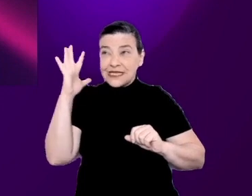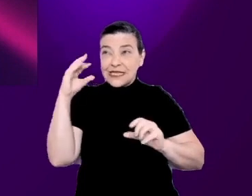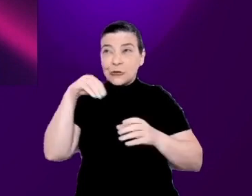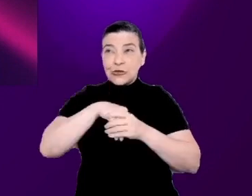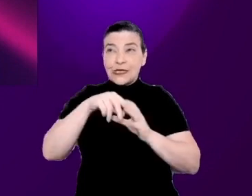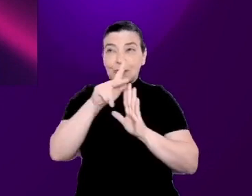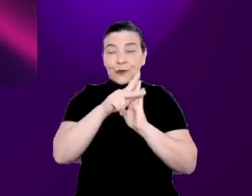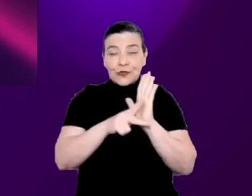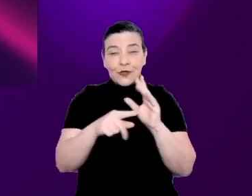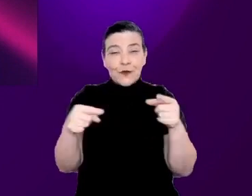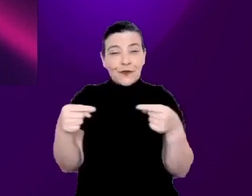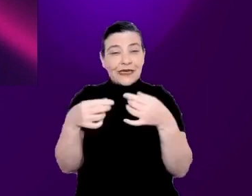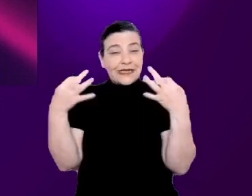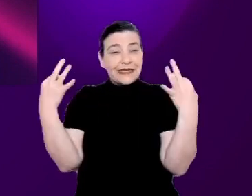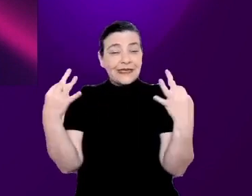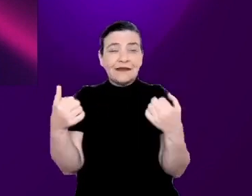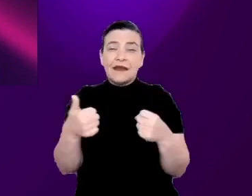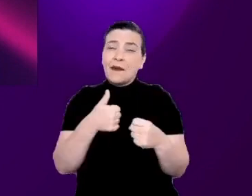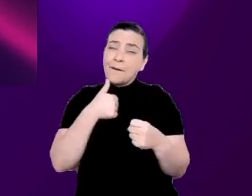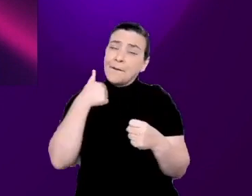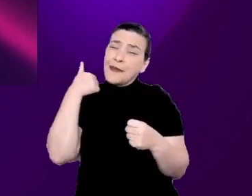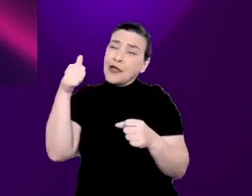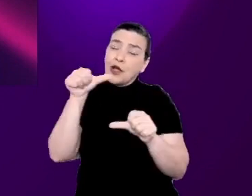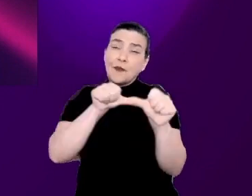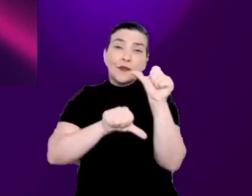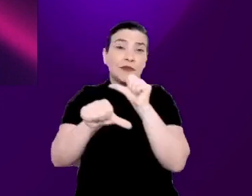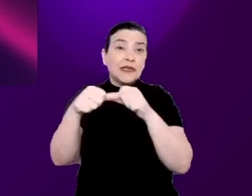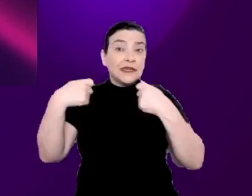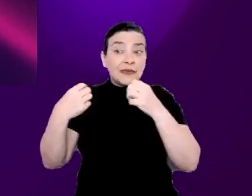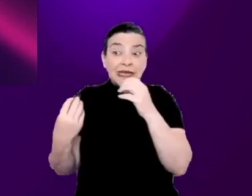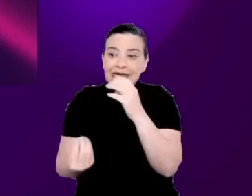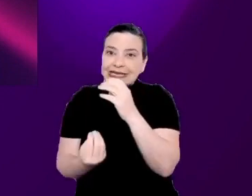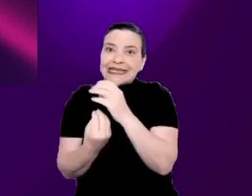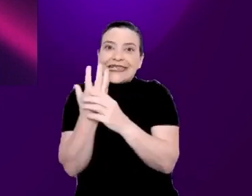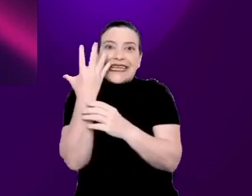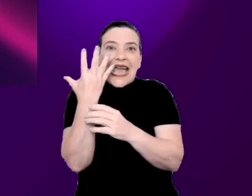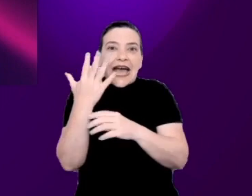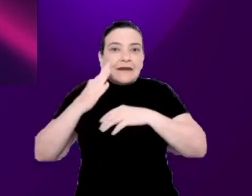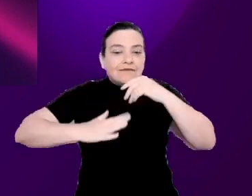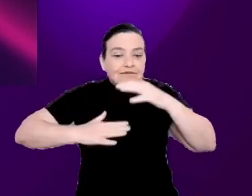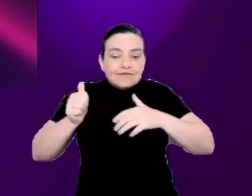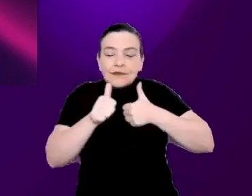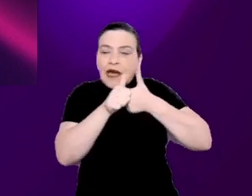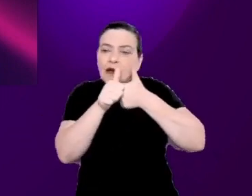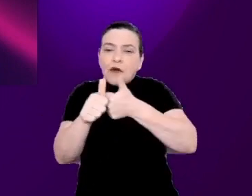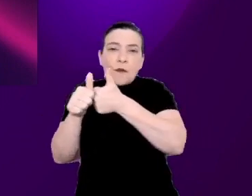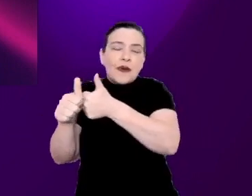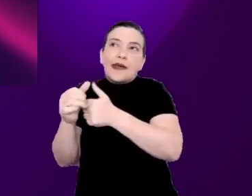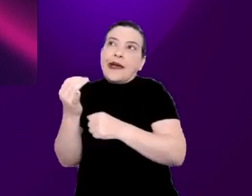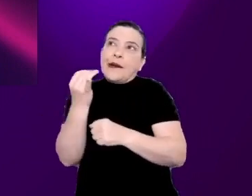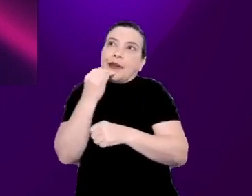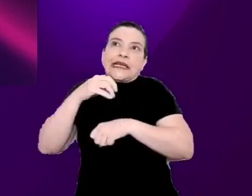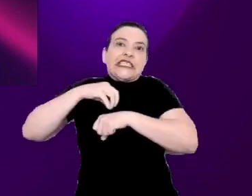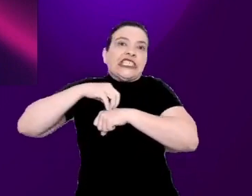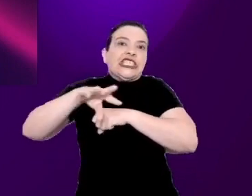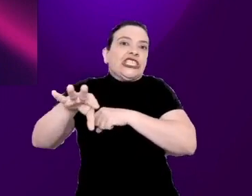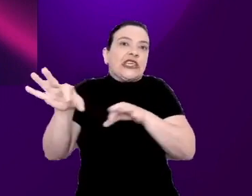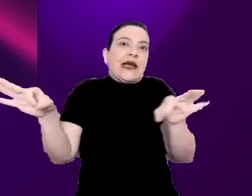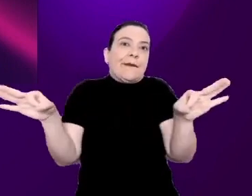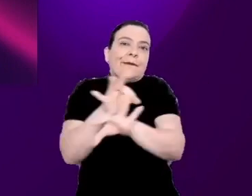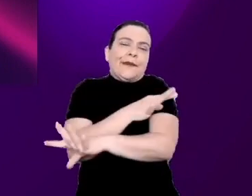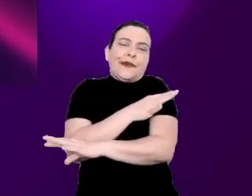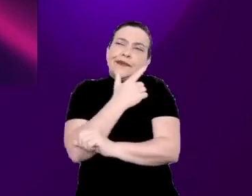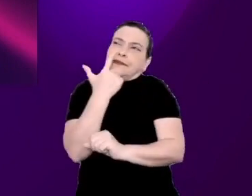que é que o modo mais efetivo de lidar com a mudança é ajudar a criá-la, né? Então, a gente não tem receita, a gente não tem um